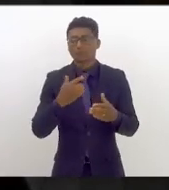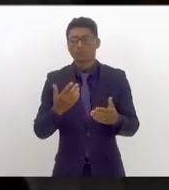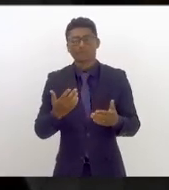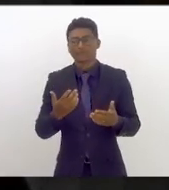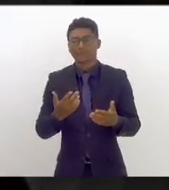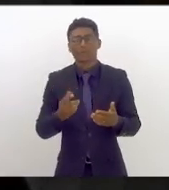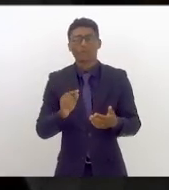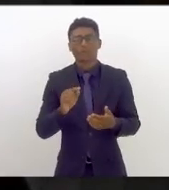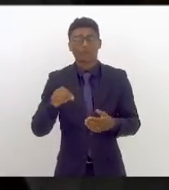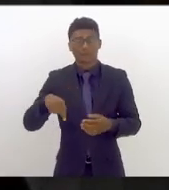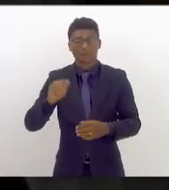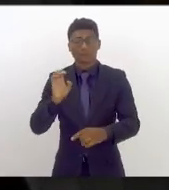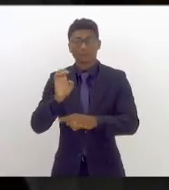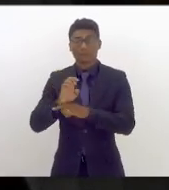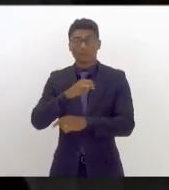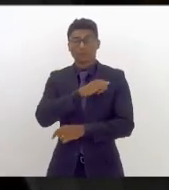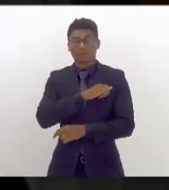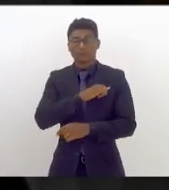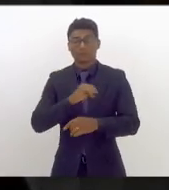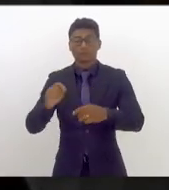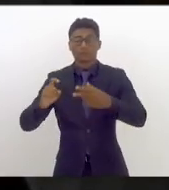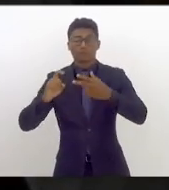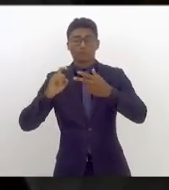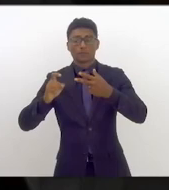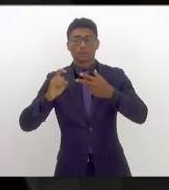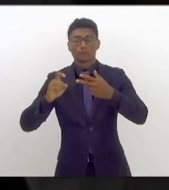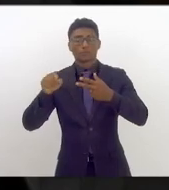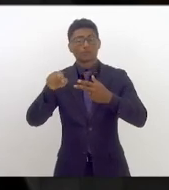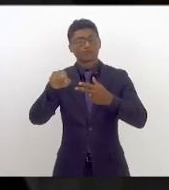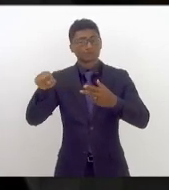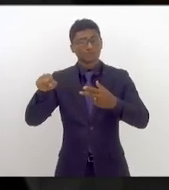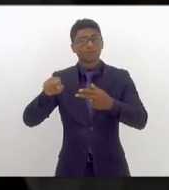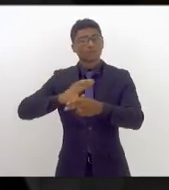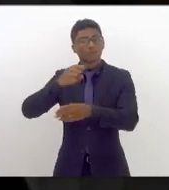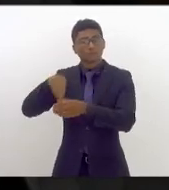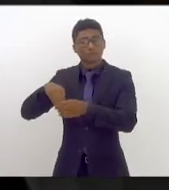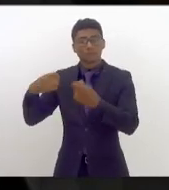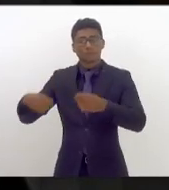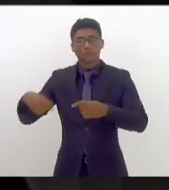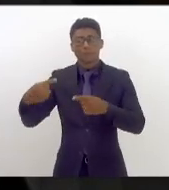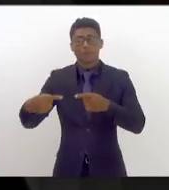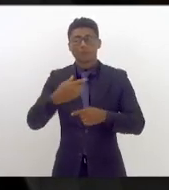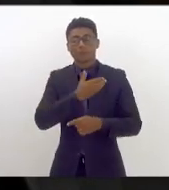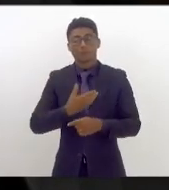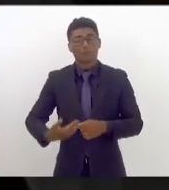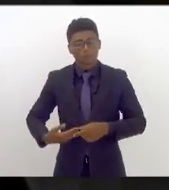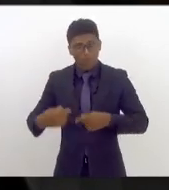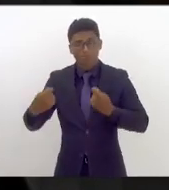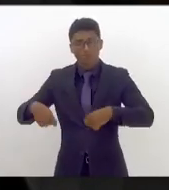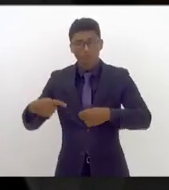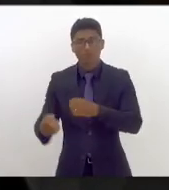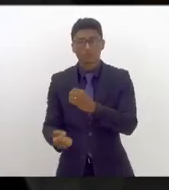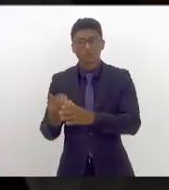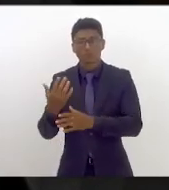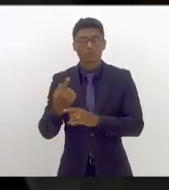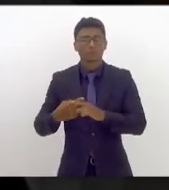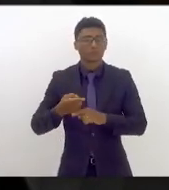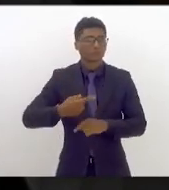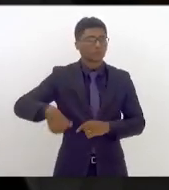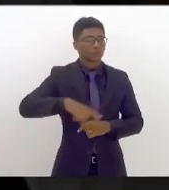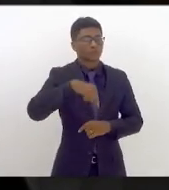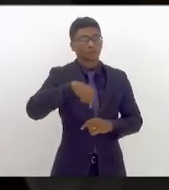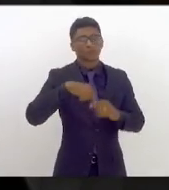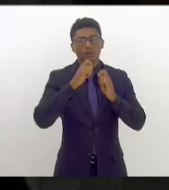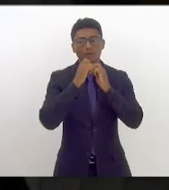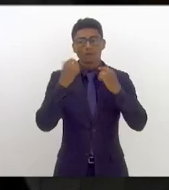que o Estado do Rio de Janeiro, o Poder Executivo, Marta, tem uma agenda de política pública. Porque nós fizemos tudo aqui, coletivamente, Criamos